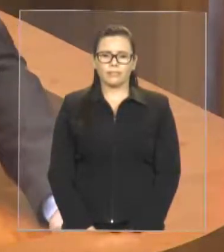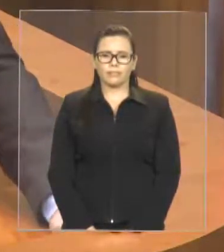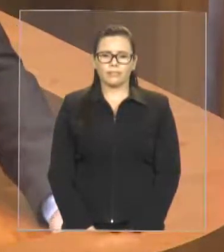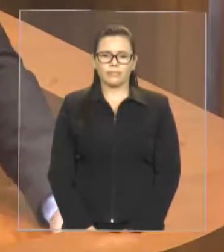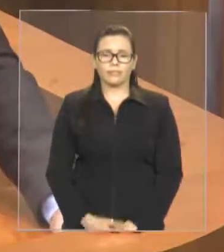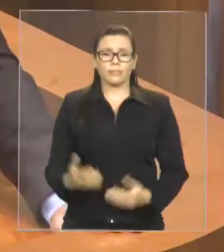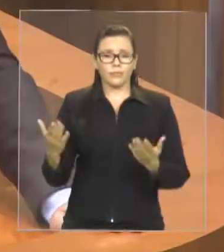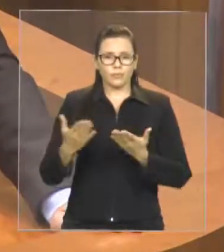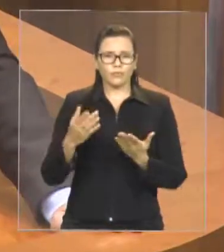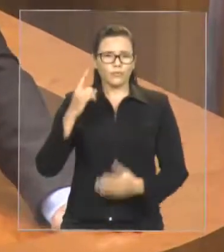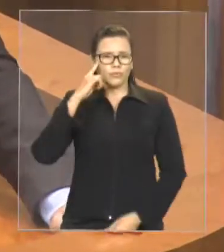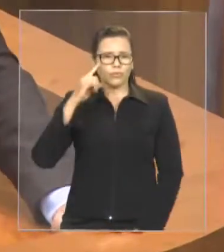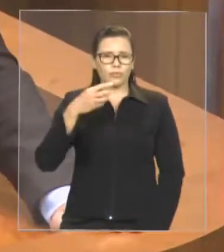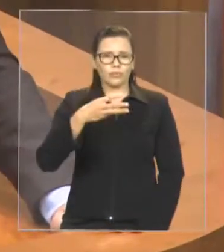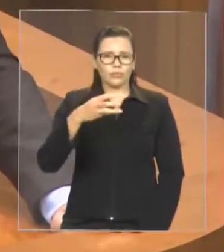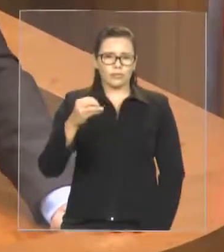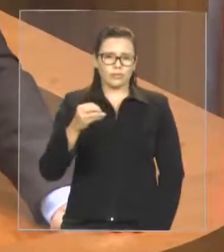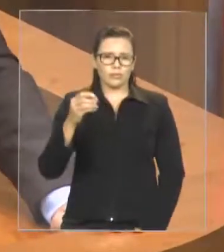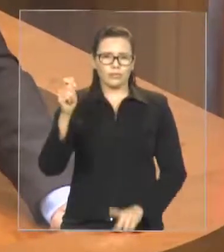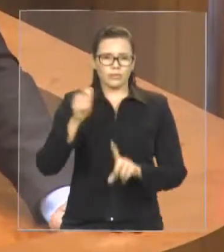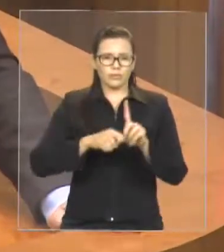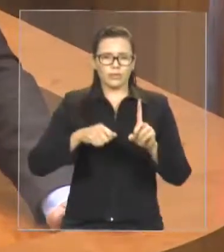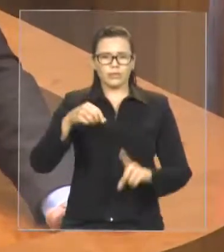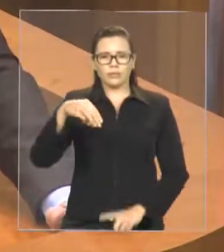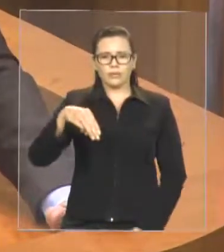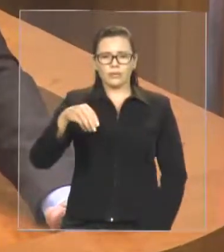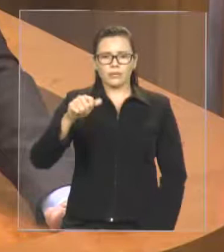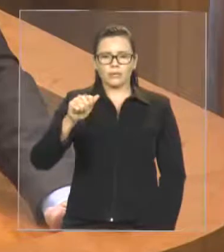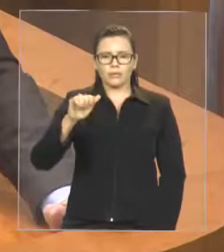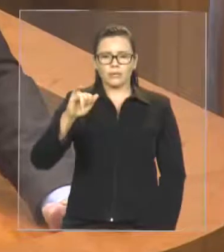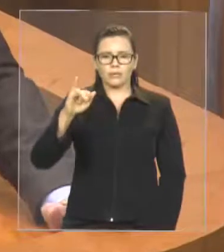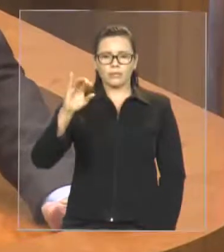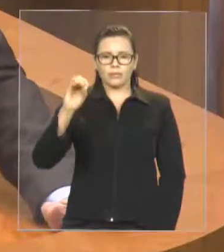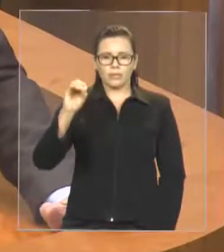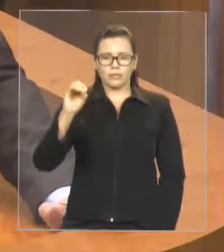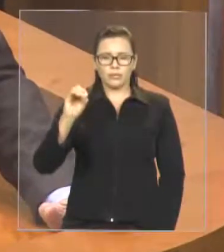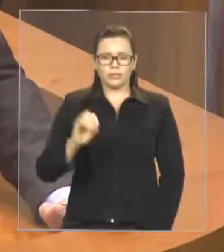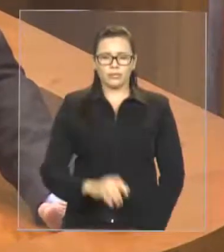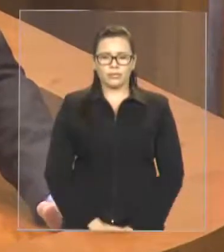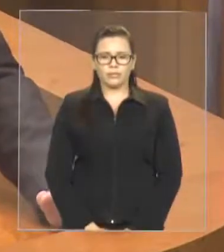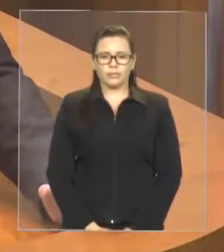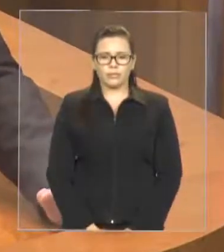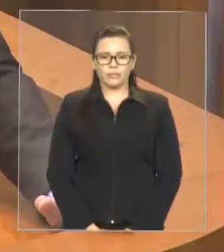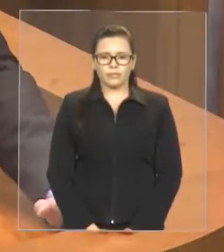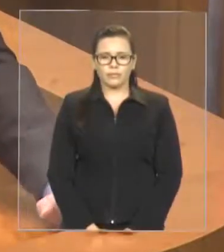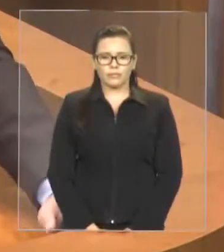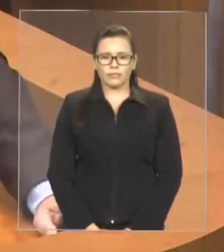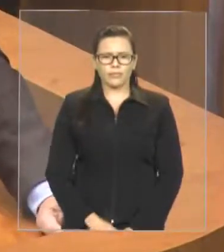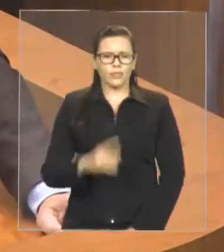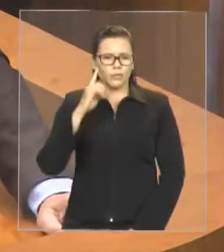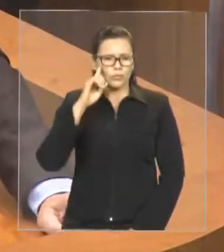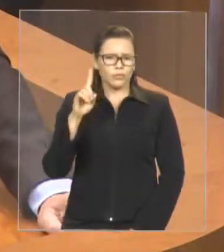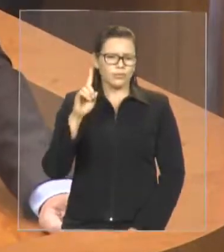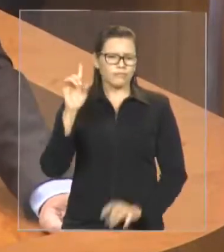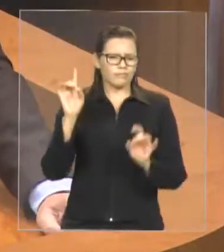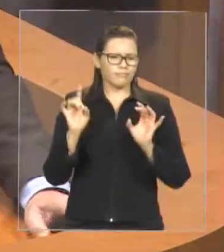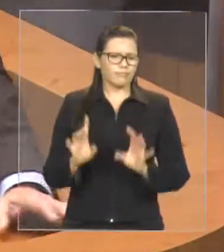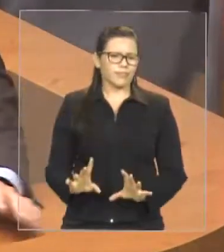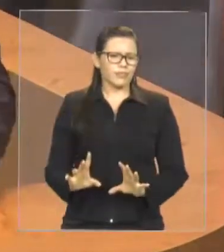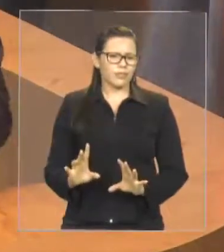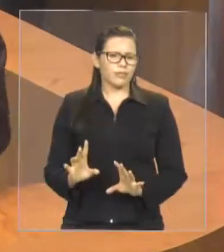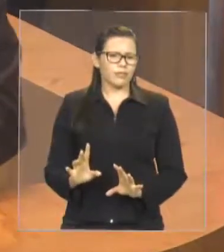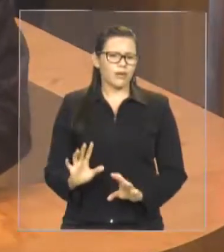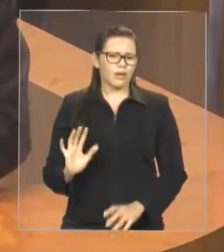30 de maio, é uma data onde está aqui, onde vai acontecer um